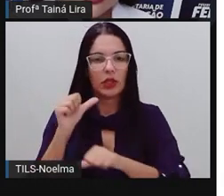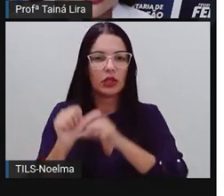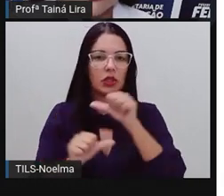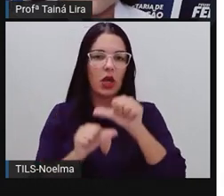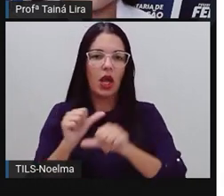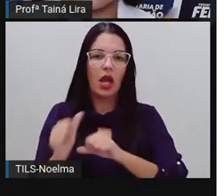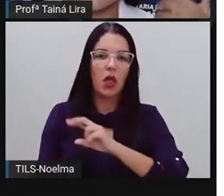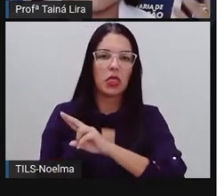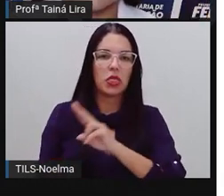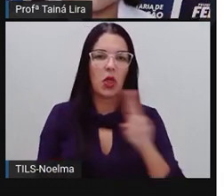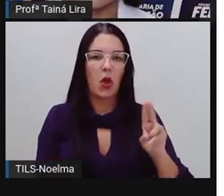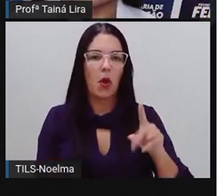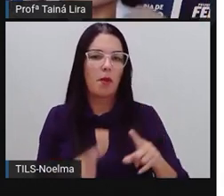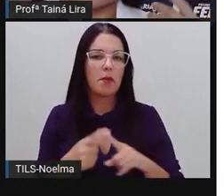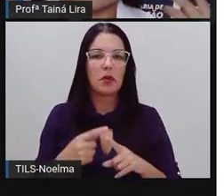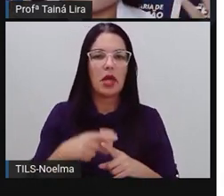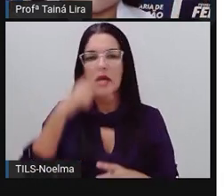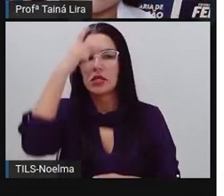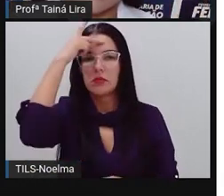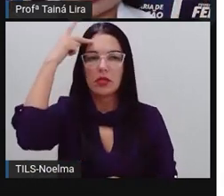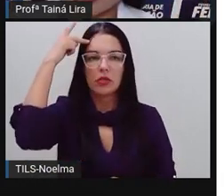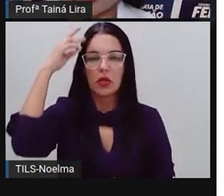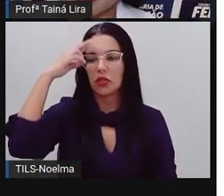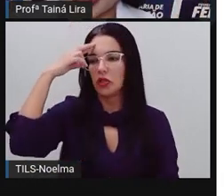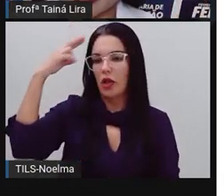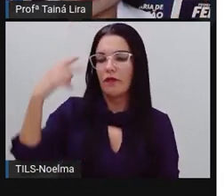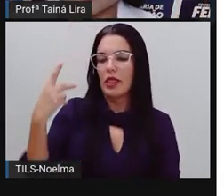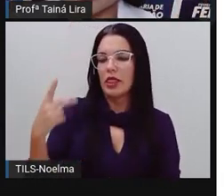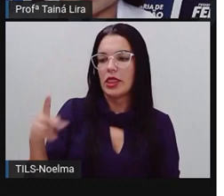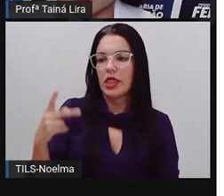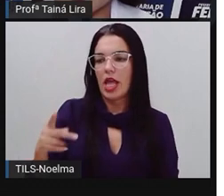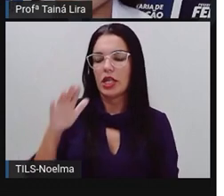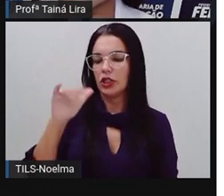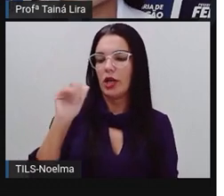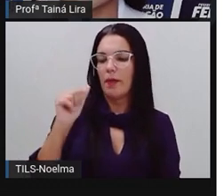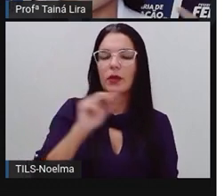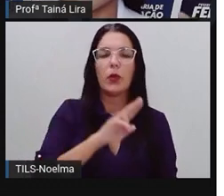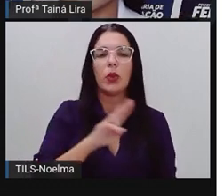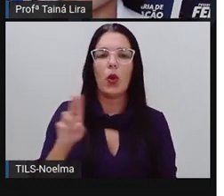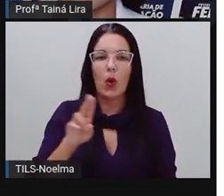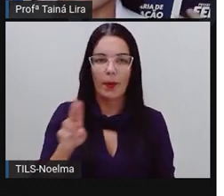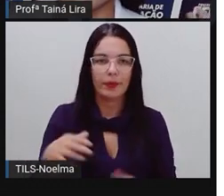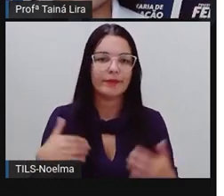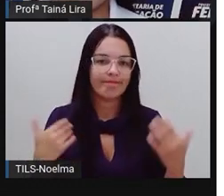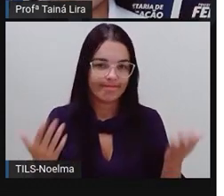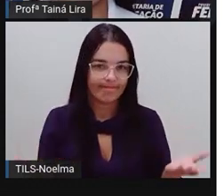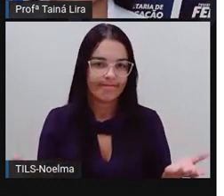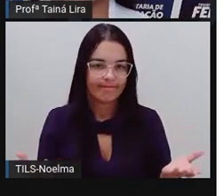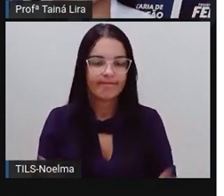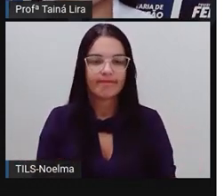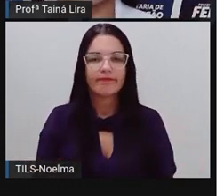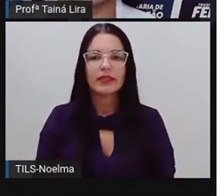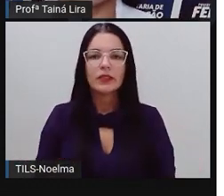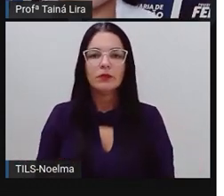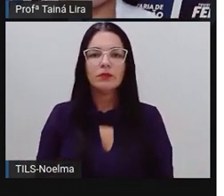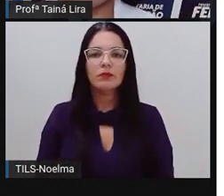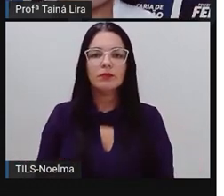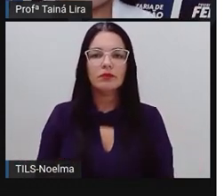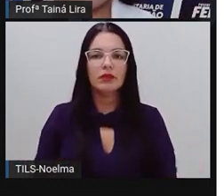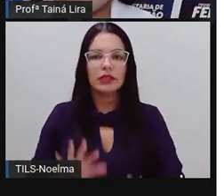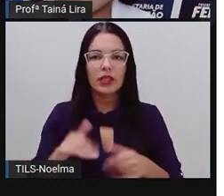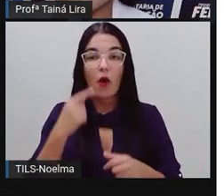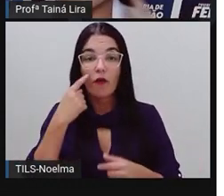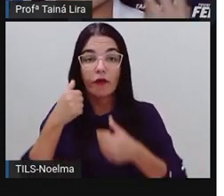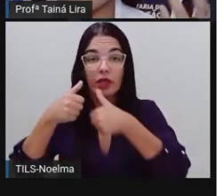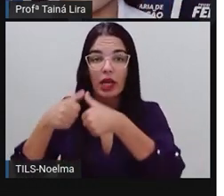senhores de Engenho que escolhiam né como ele iriam ser chamados Tá bom então eles